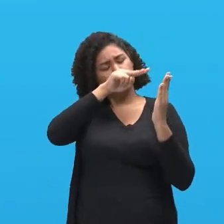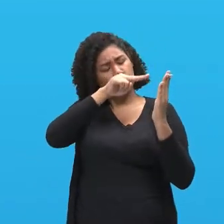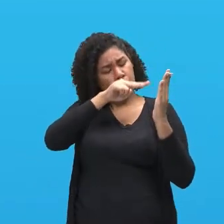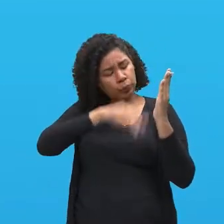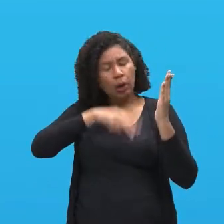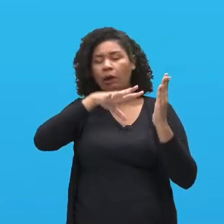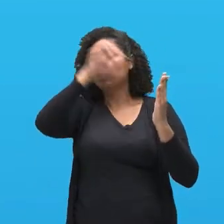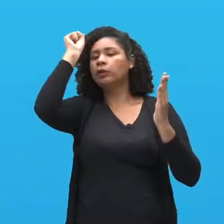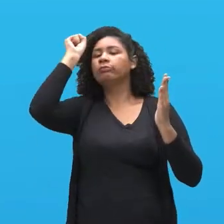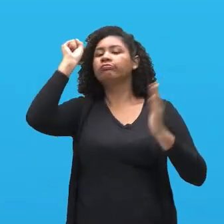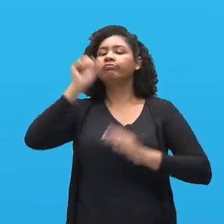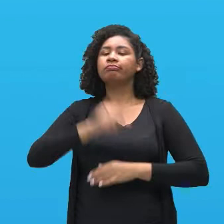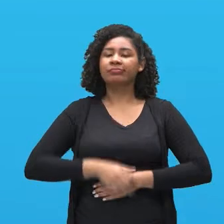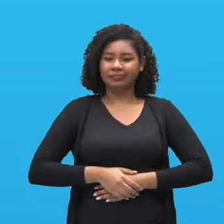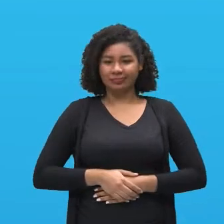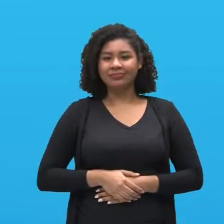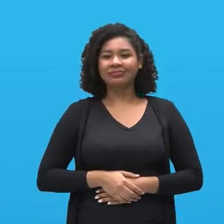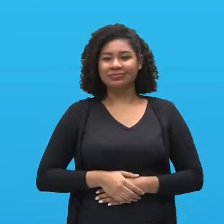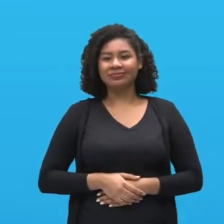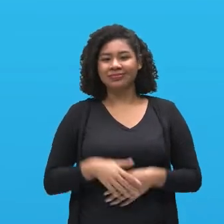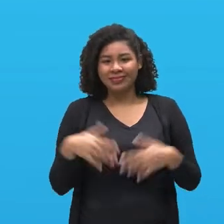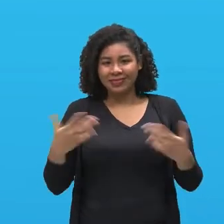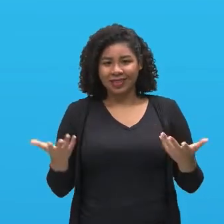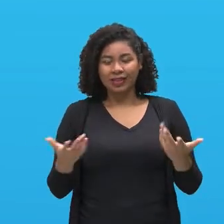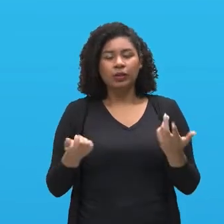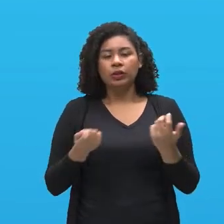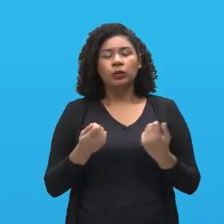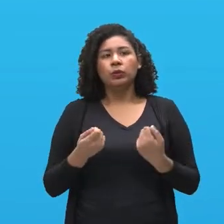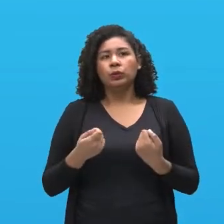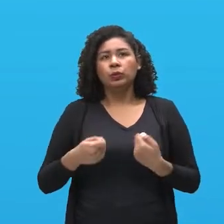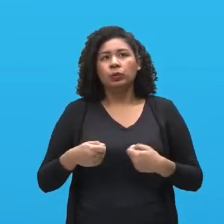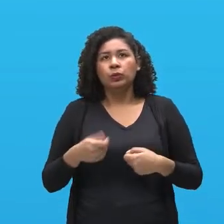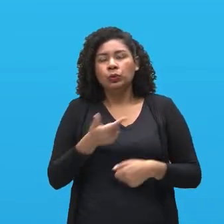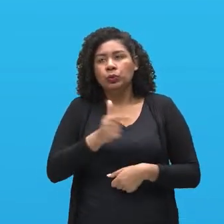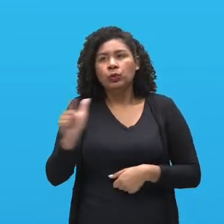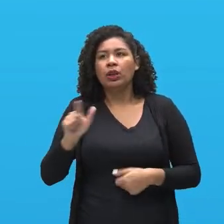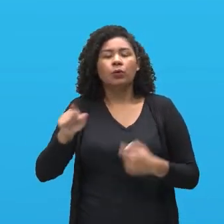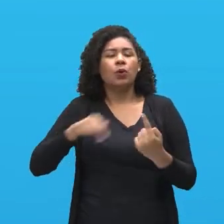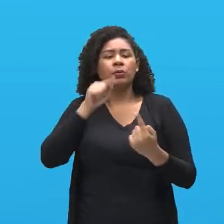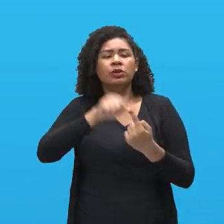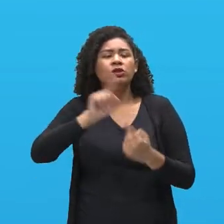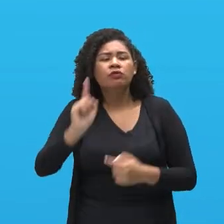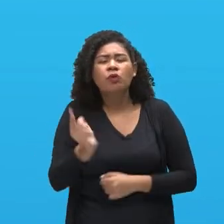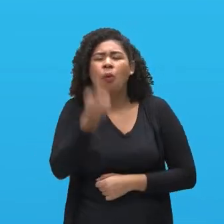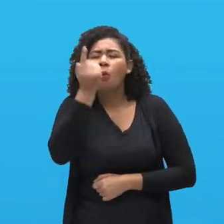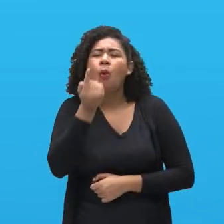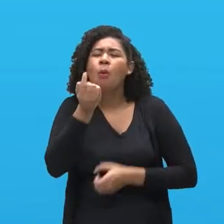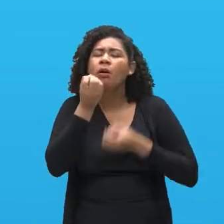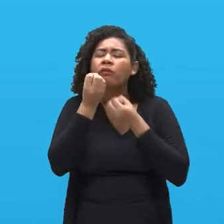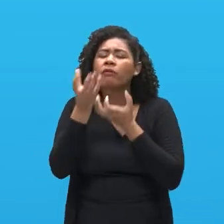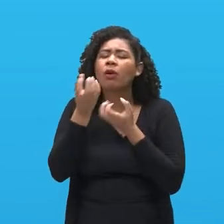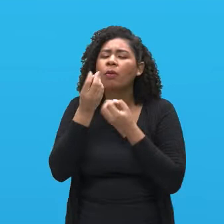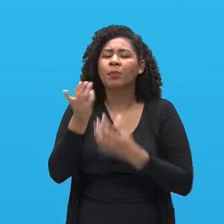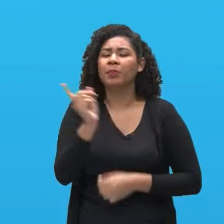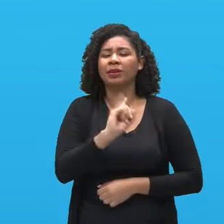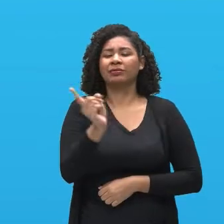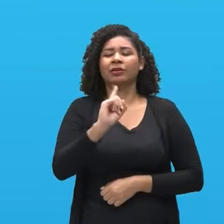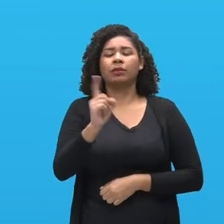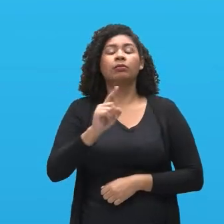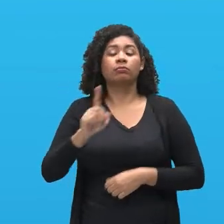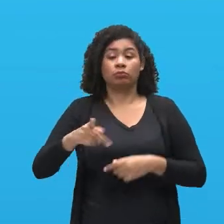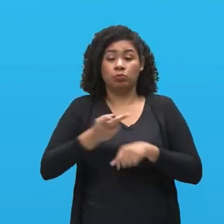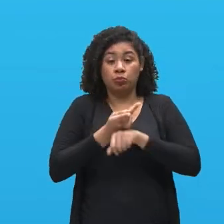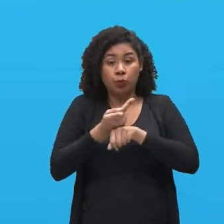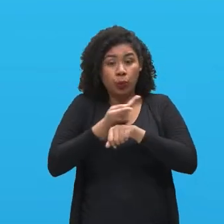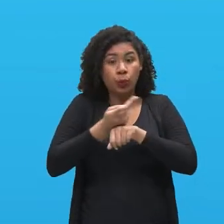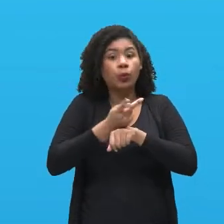no texto, mas não buscando uma informação específica, buscando agora